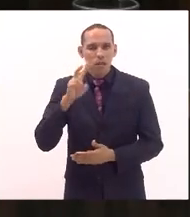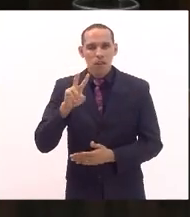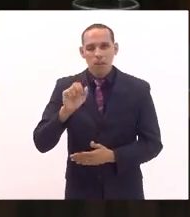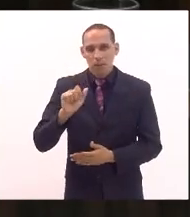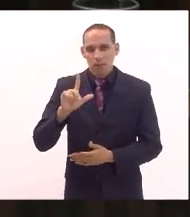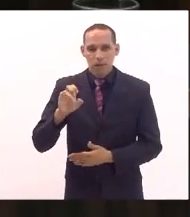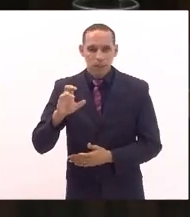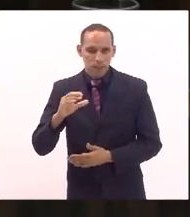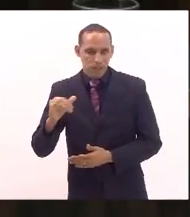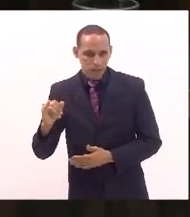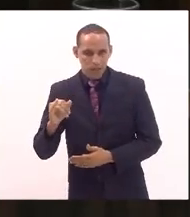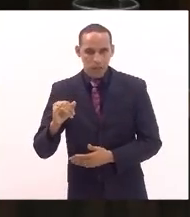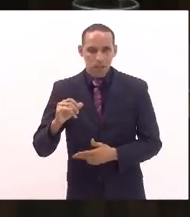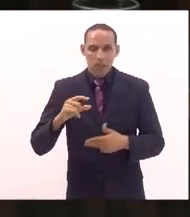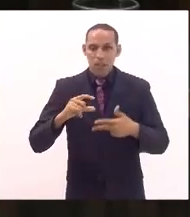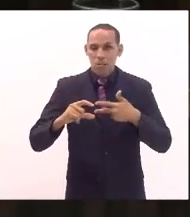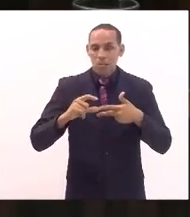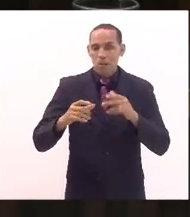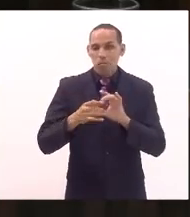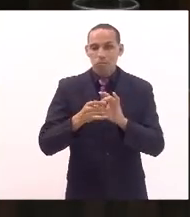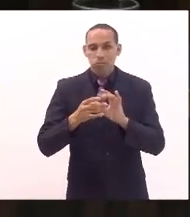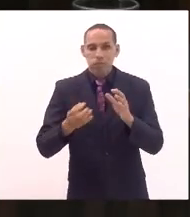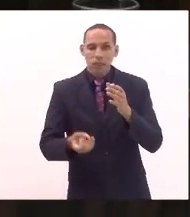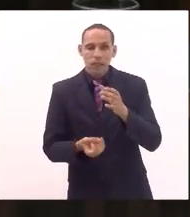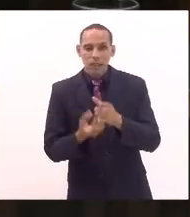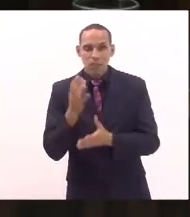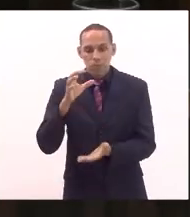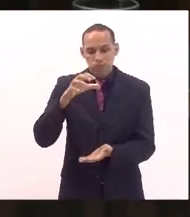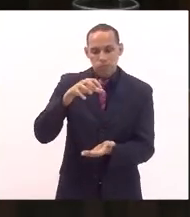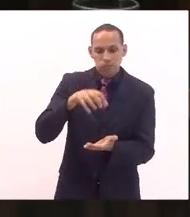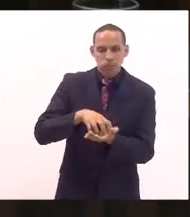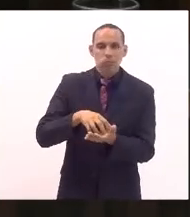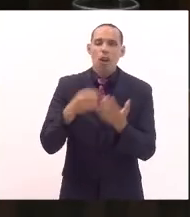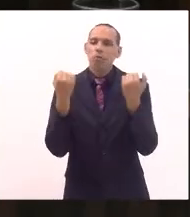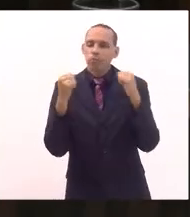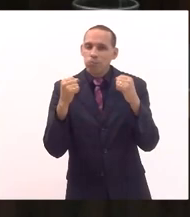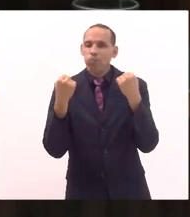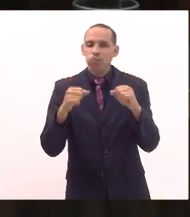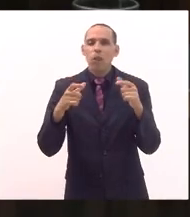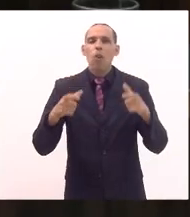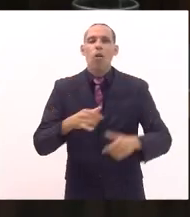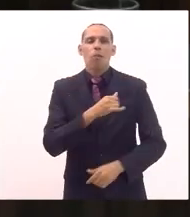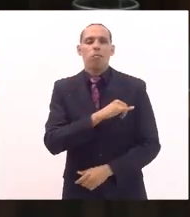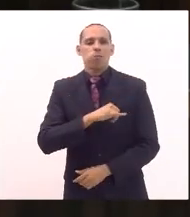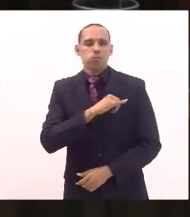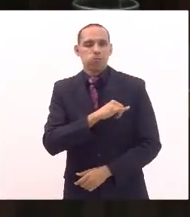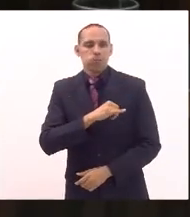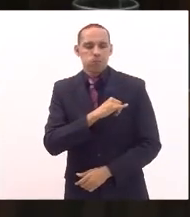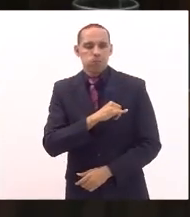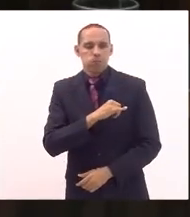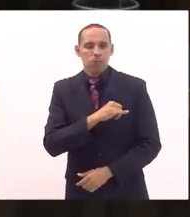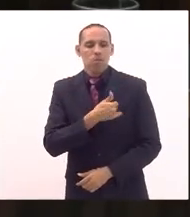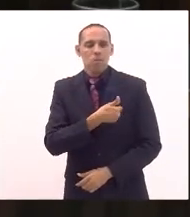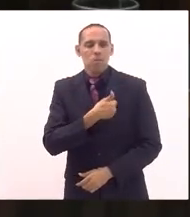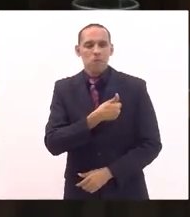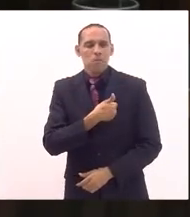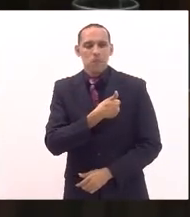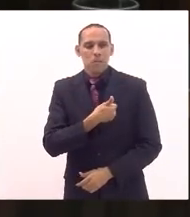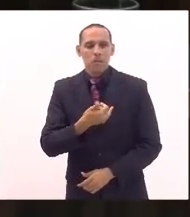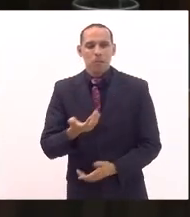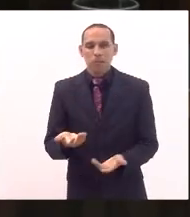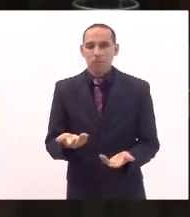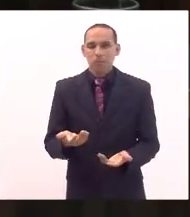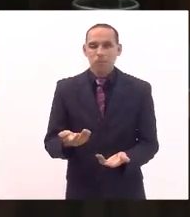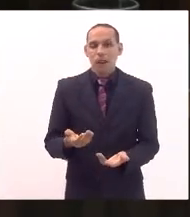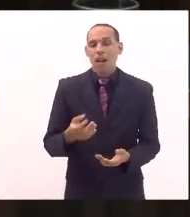a constituir um centro esportivo e centro especializado em reabilitação do município São João de Meriti pendentes Paris 6 as condições de